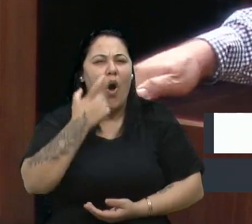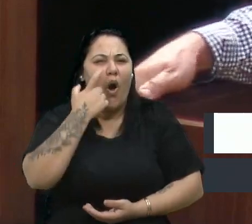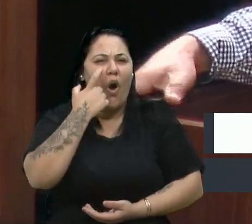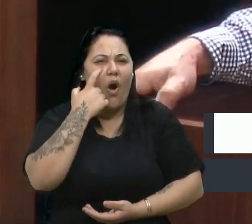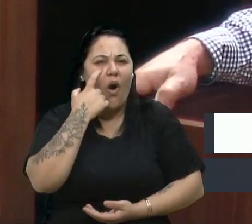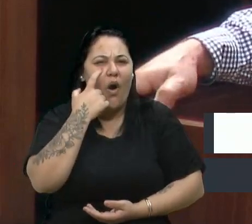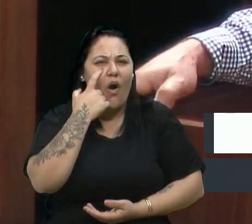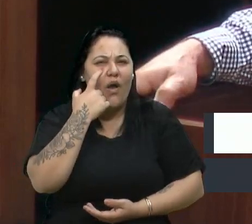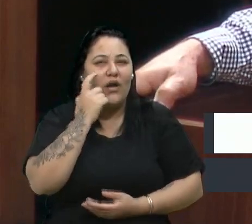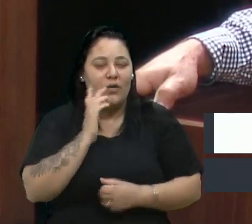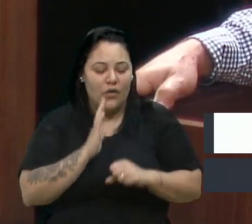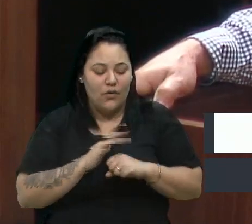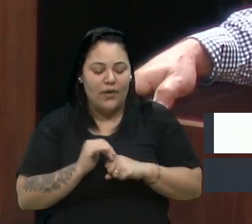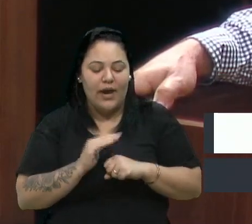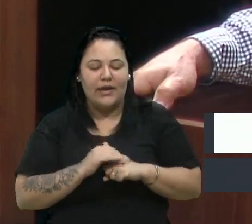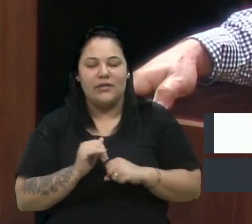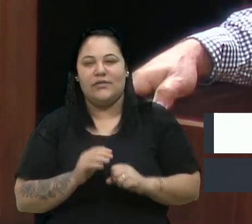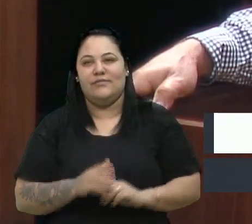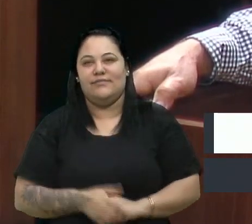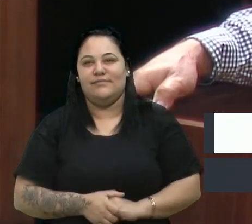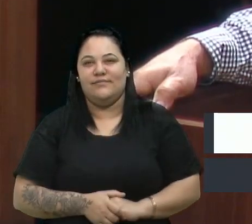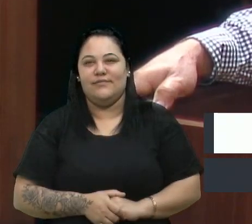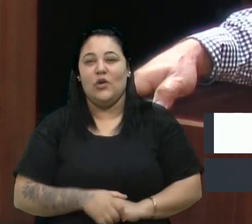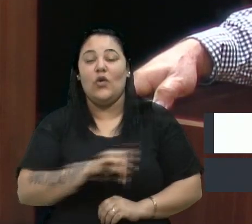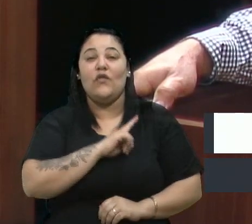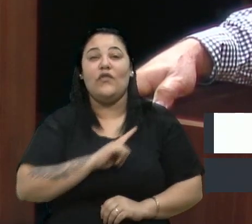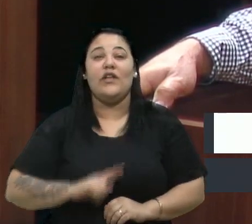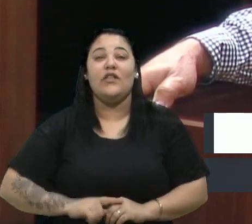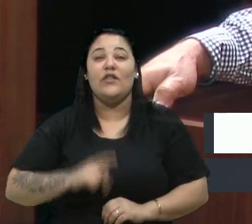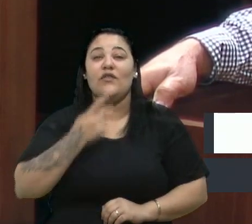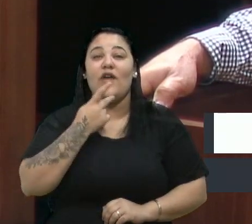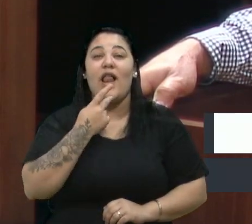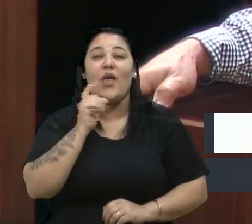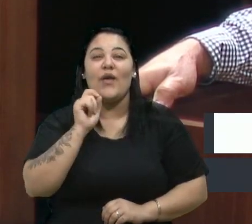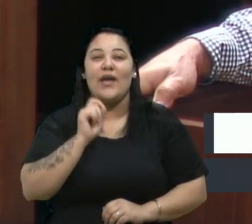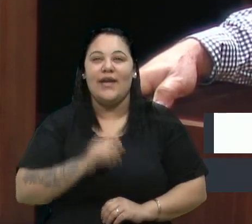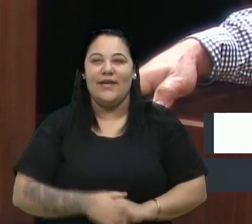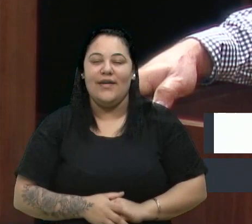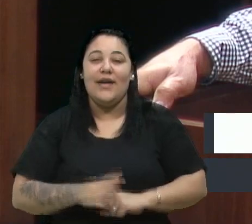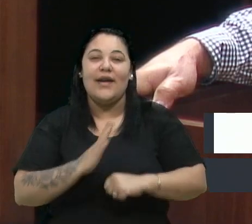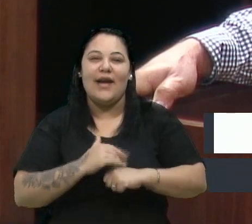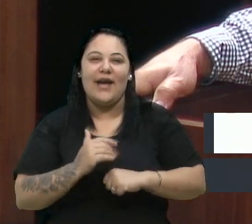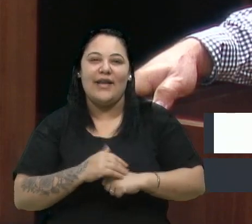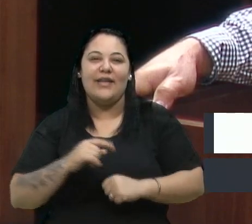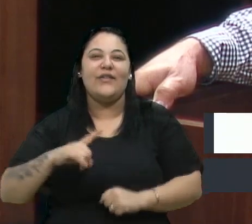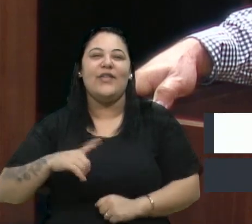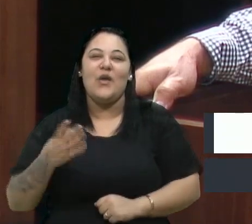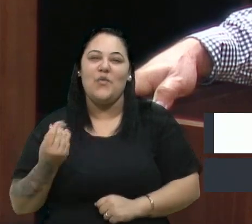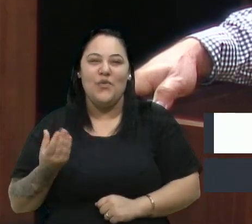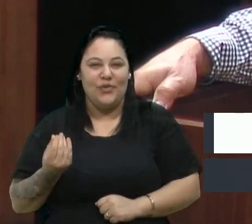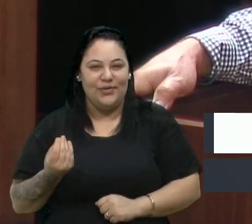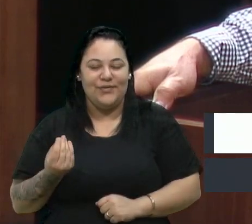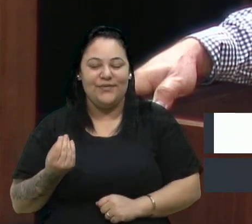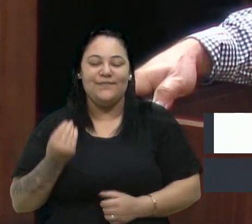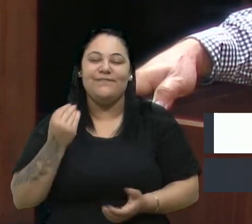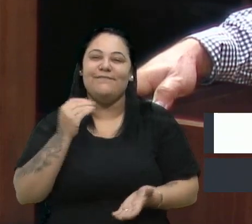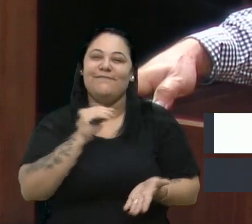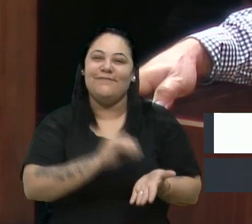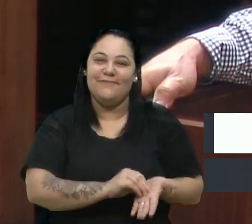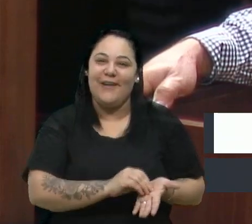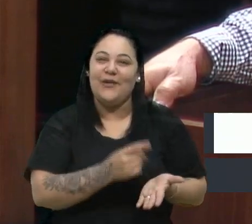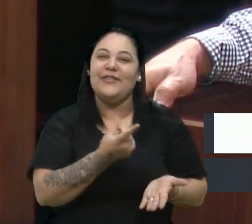nossa situação. O que o governador diz? Carinho eu tenho muito, me falta é dinheiro.